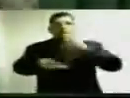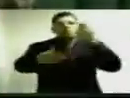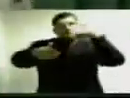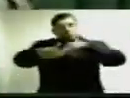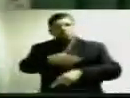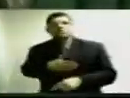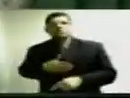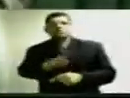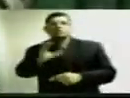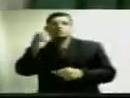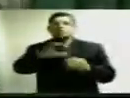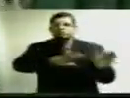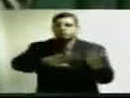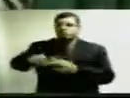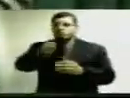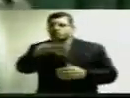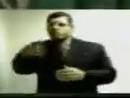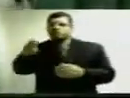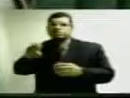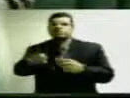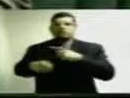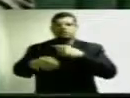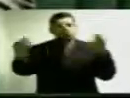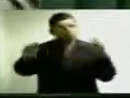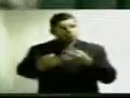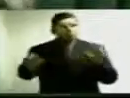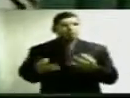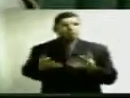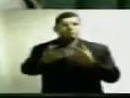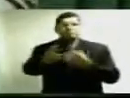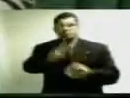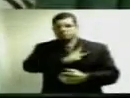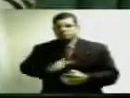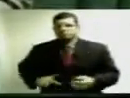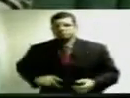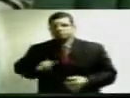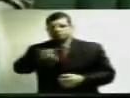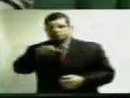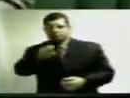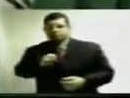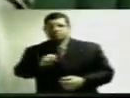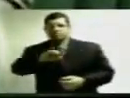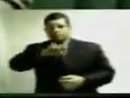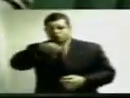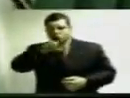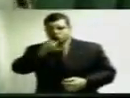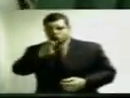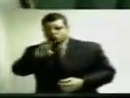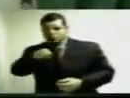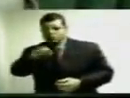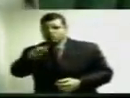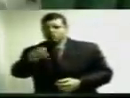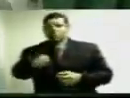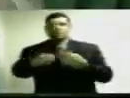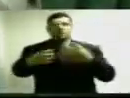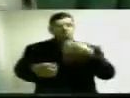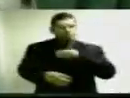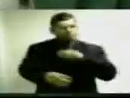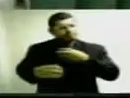como aconteceu com a extinção do 14º, 15º. Eu tenho certeza que o presidente Josué Neto terá